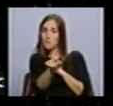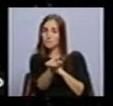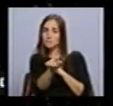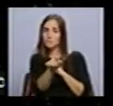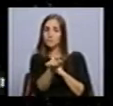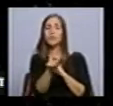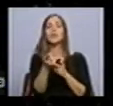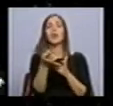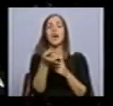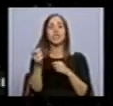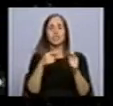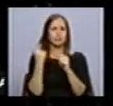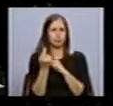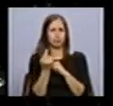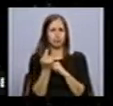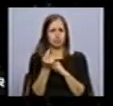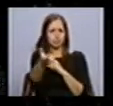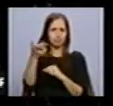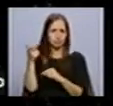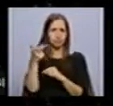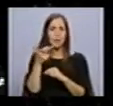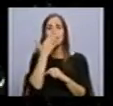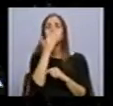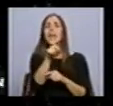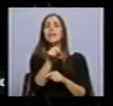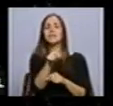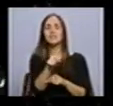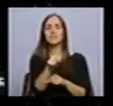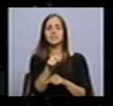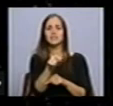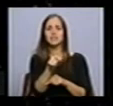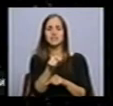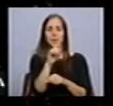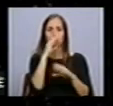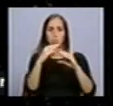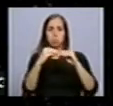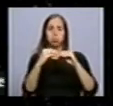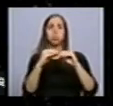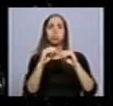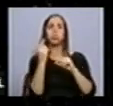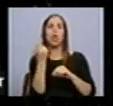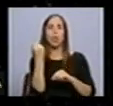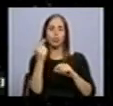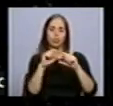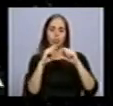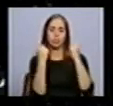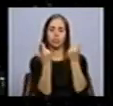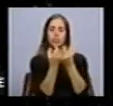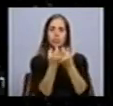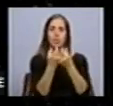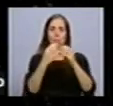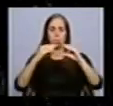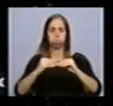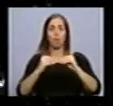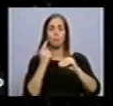as estrelas rodam muito rapidamente, tem esta forma, quase que parece um donut achatado, digamos assim, precisamente devido a esta alta rotação.